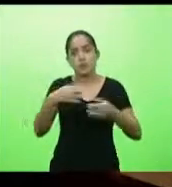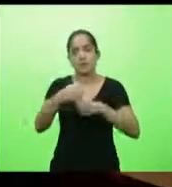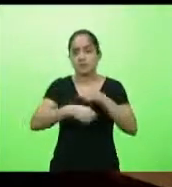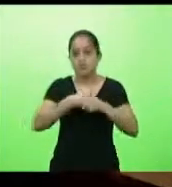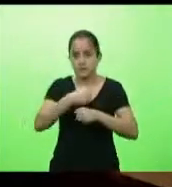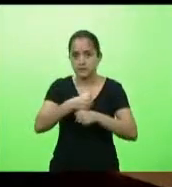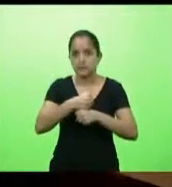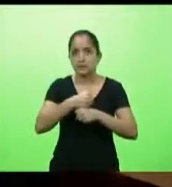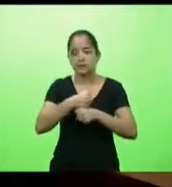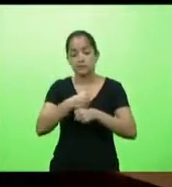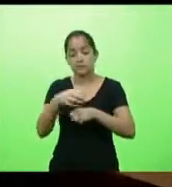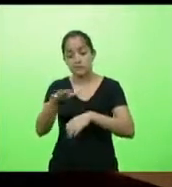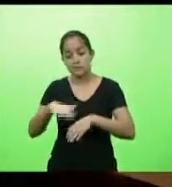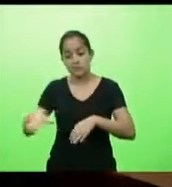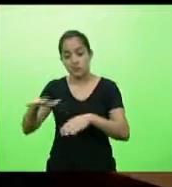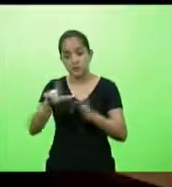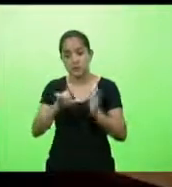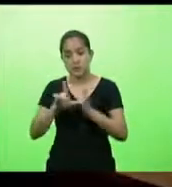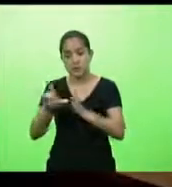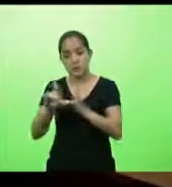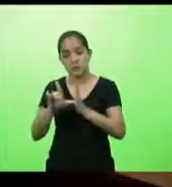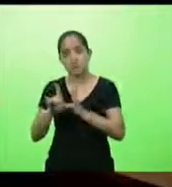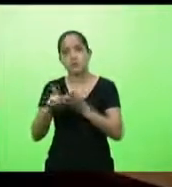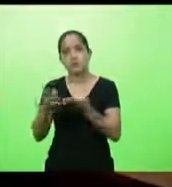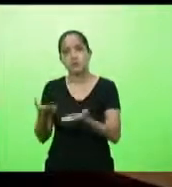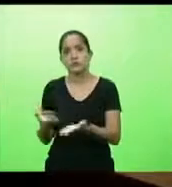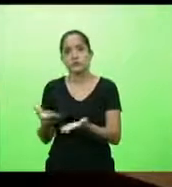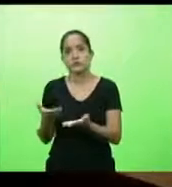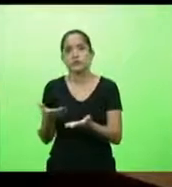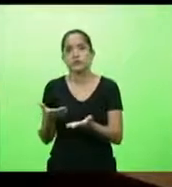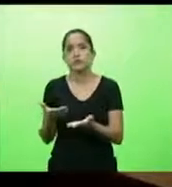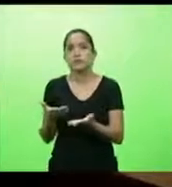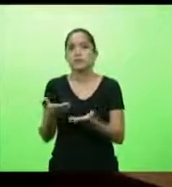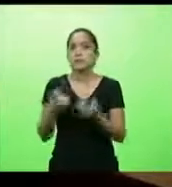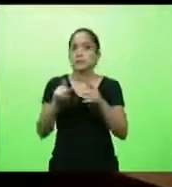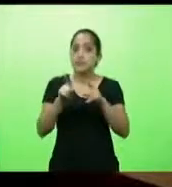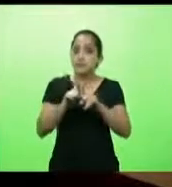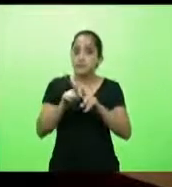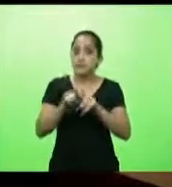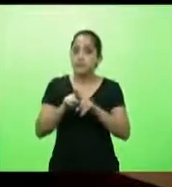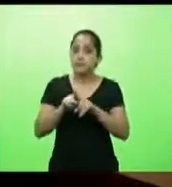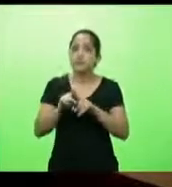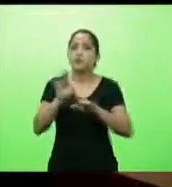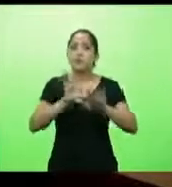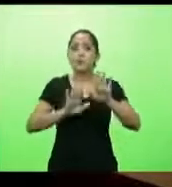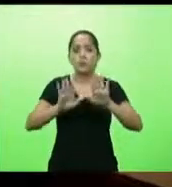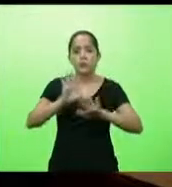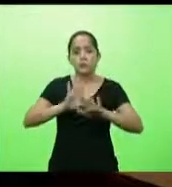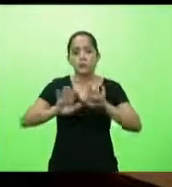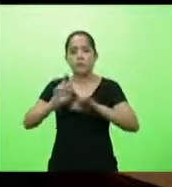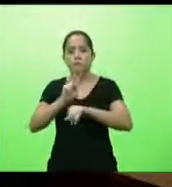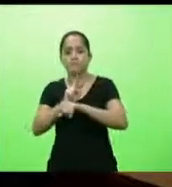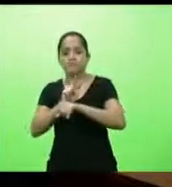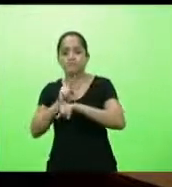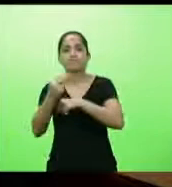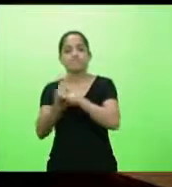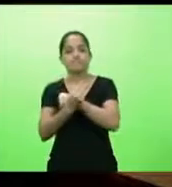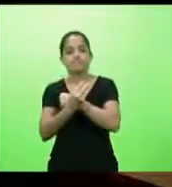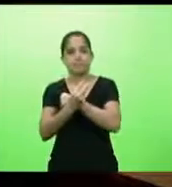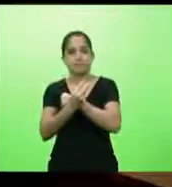segmentos também do comércio, e, ao mesmo tempo, também termos todo o cuidado necessário na